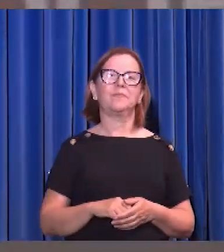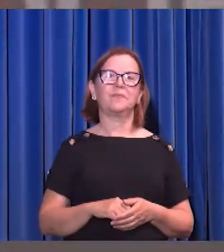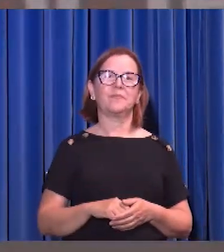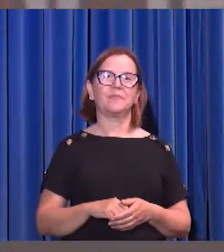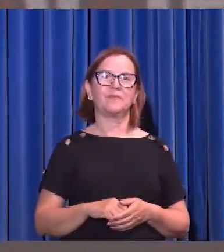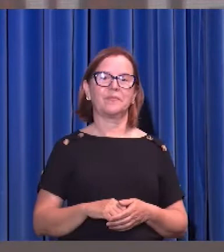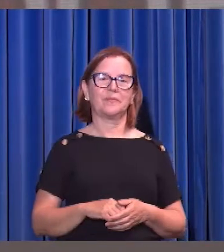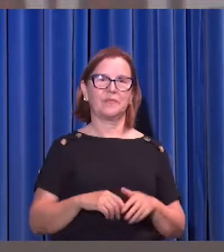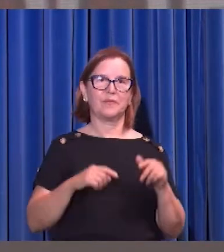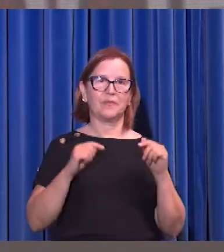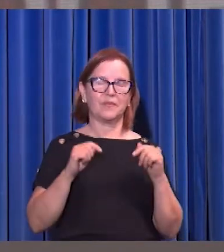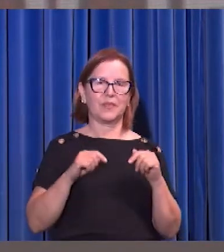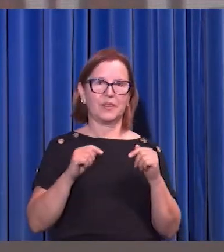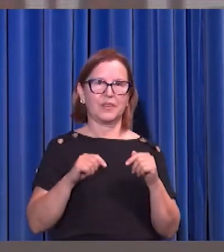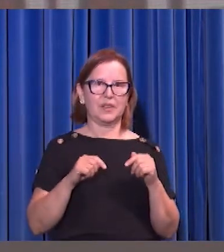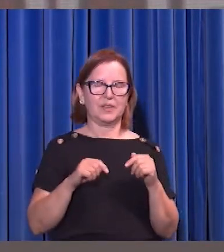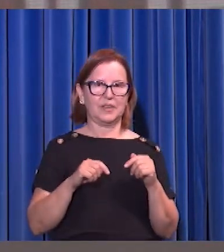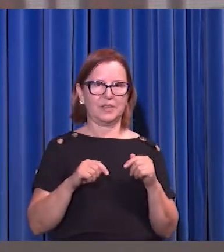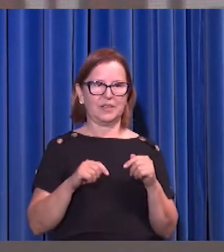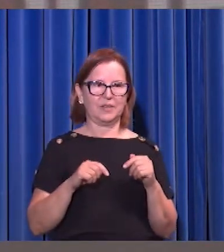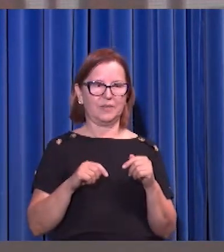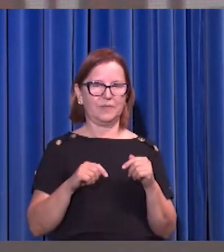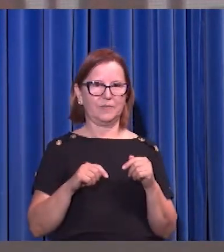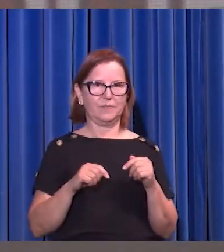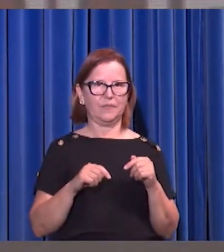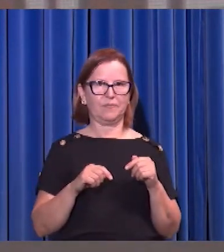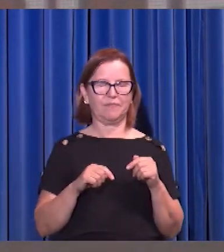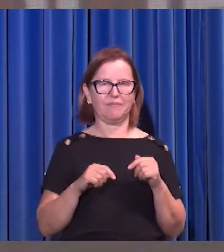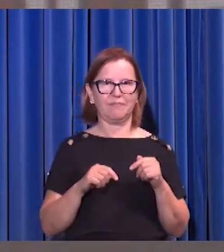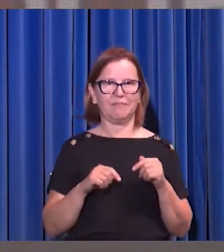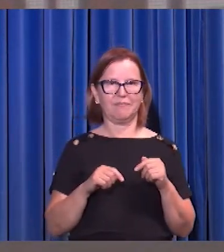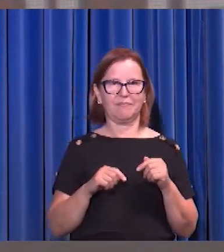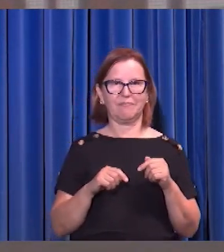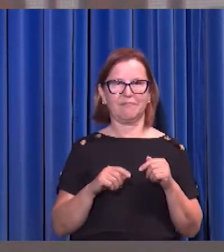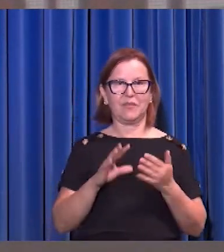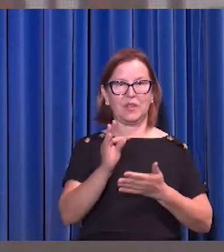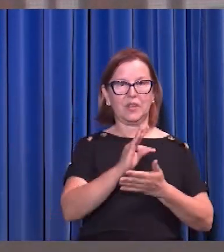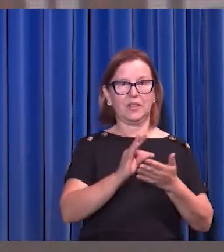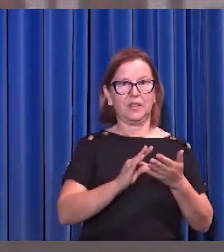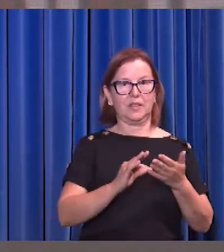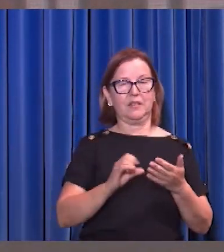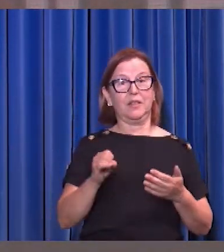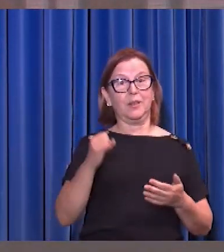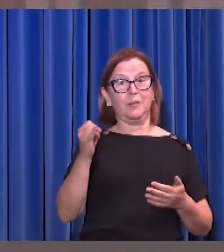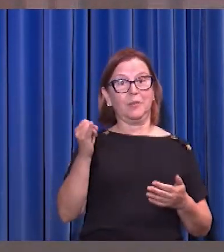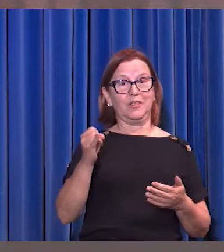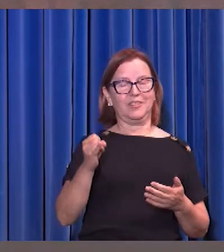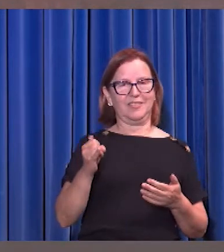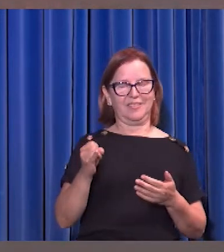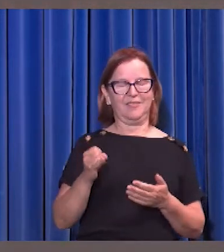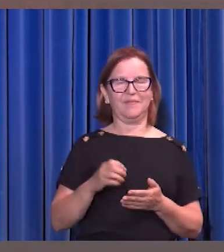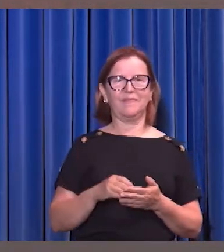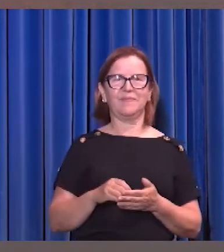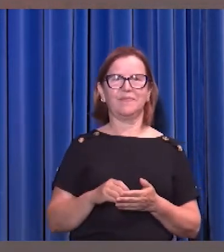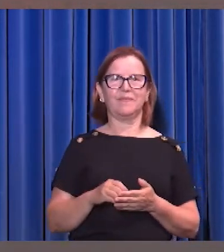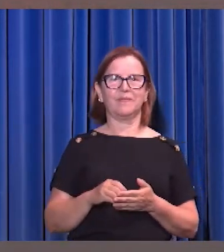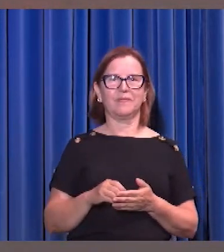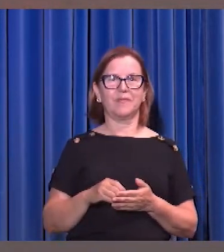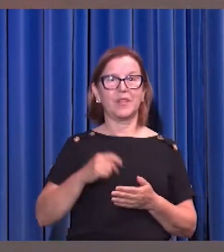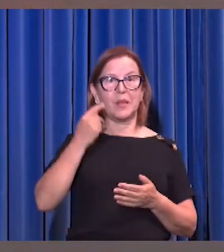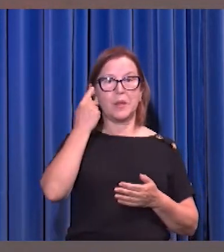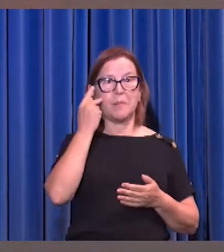ponto que eu entendo crucial de toda essa passagem. Até para que nós